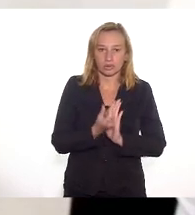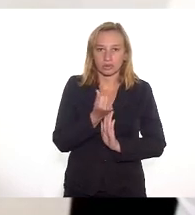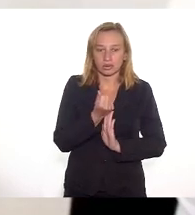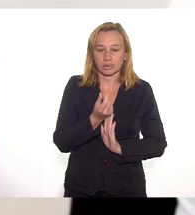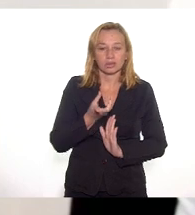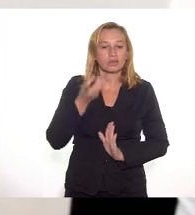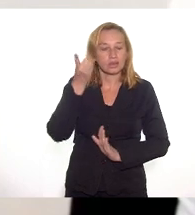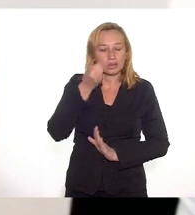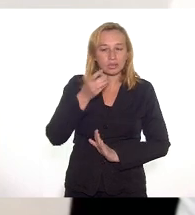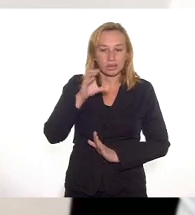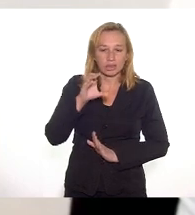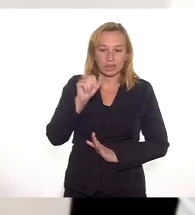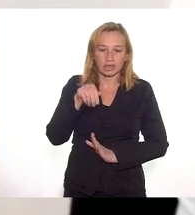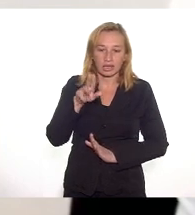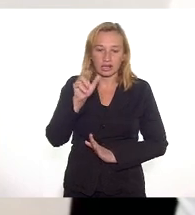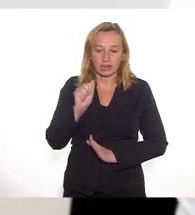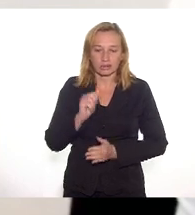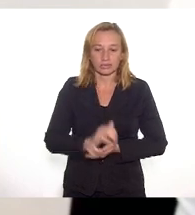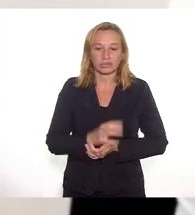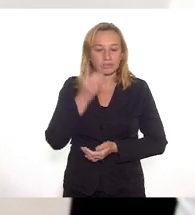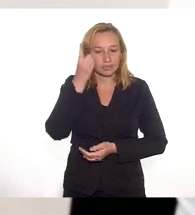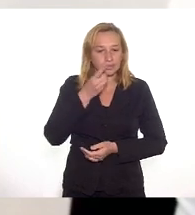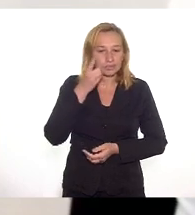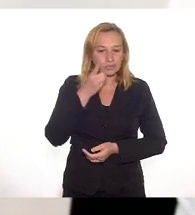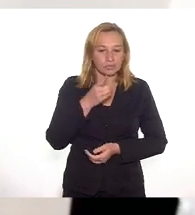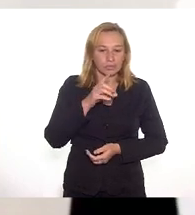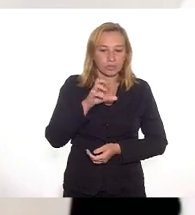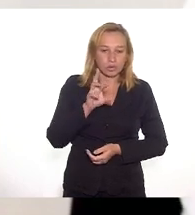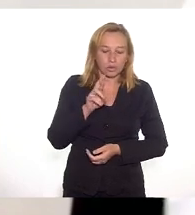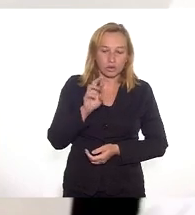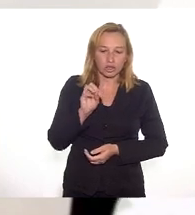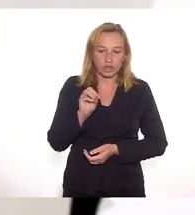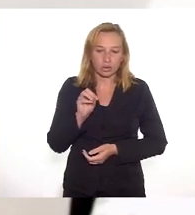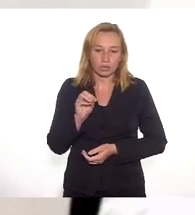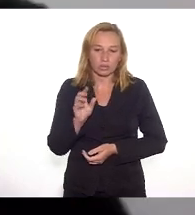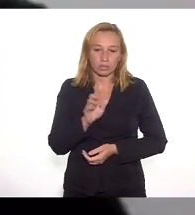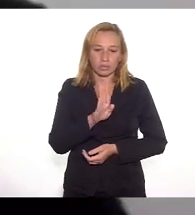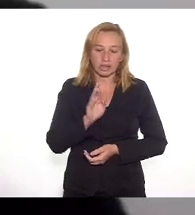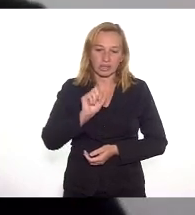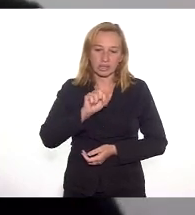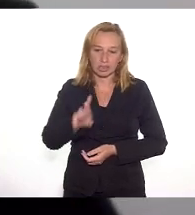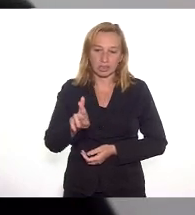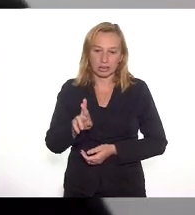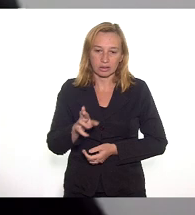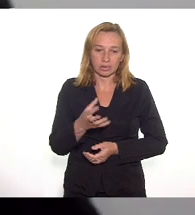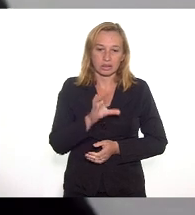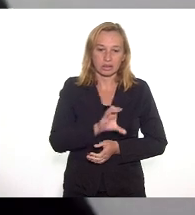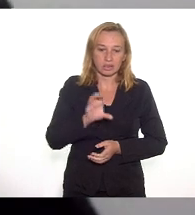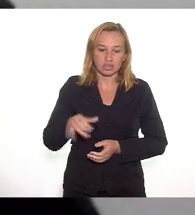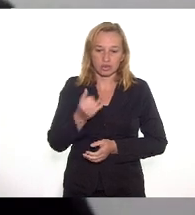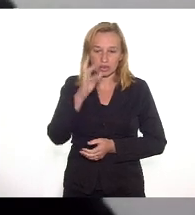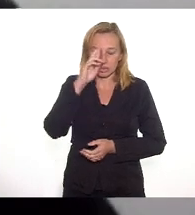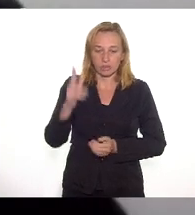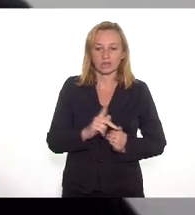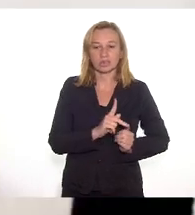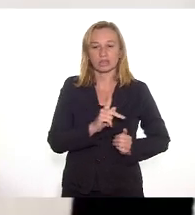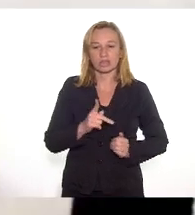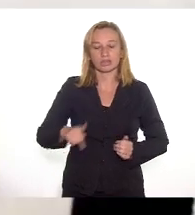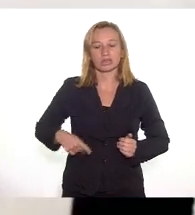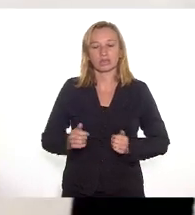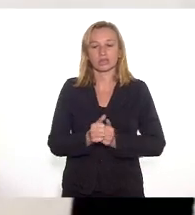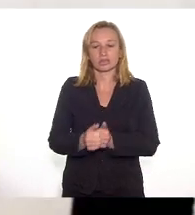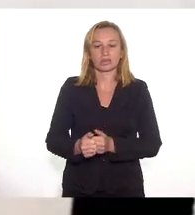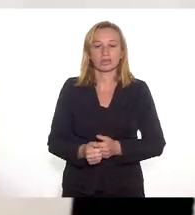Deputado Márcio Canella. Deputado Rodrigo Barcelar. Acompanho o parecer do CCJ, senhor presidente. Os